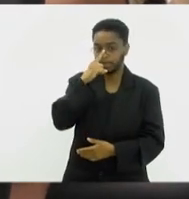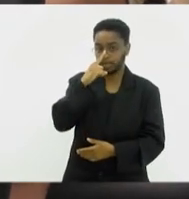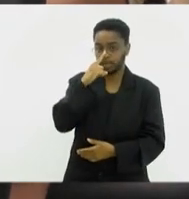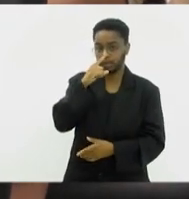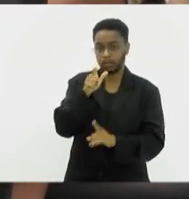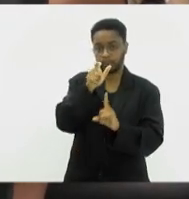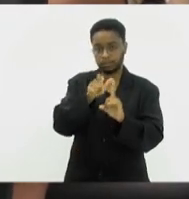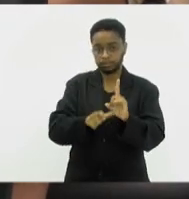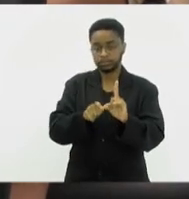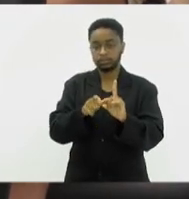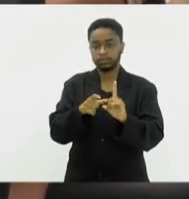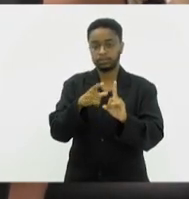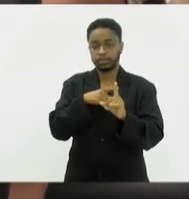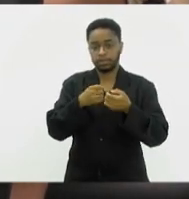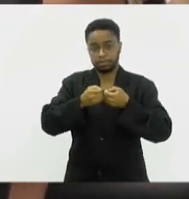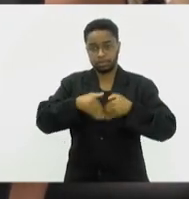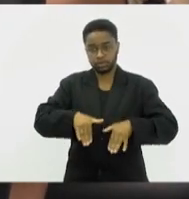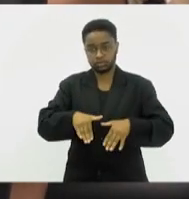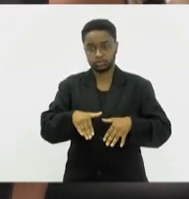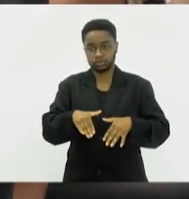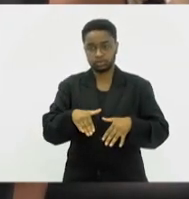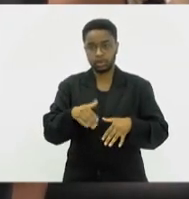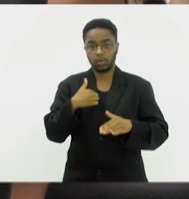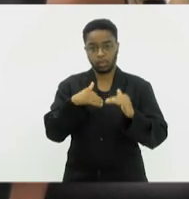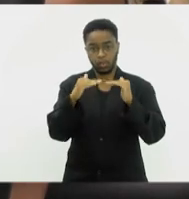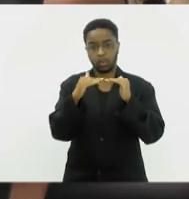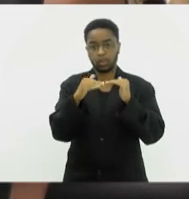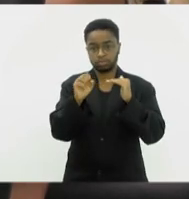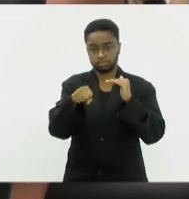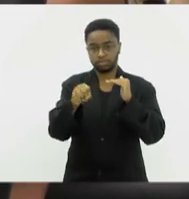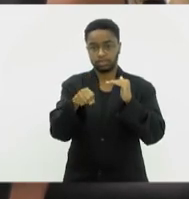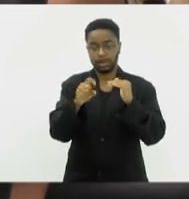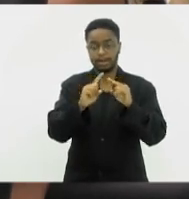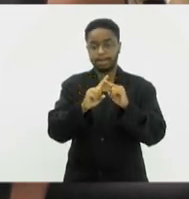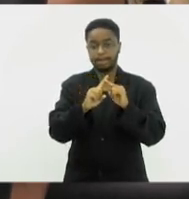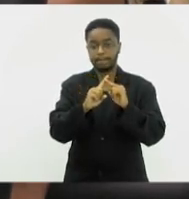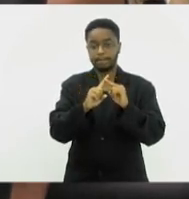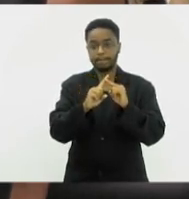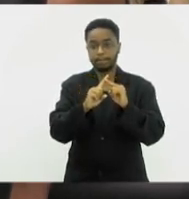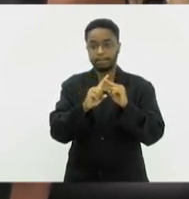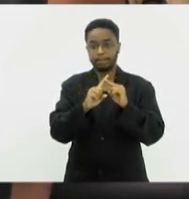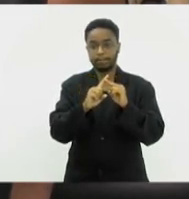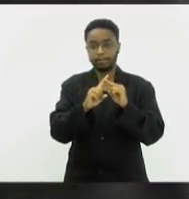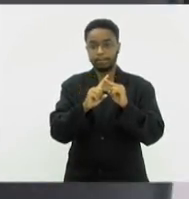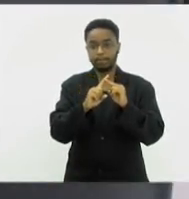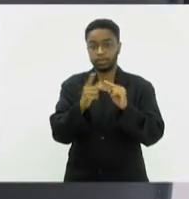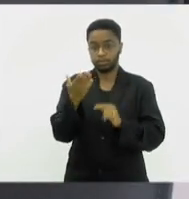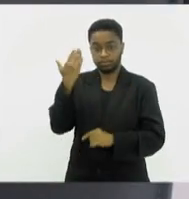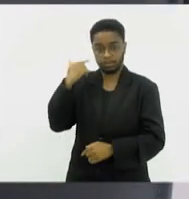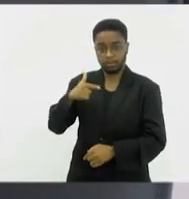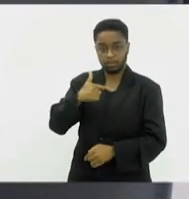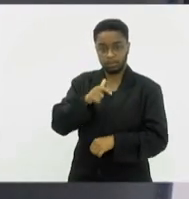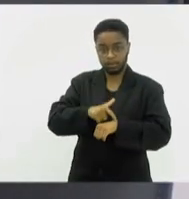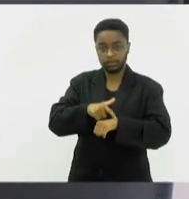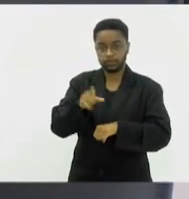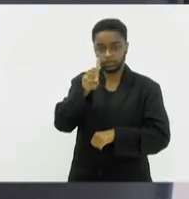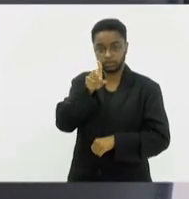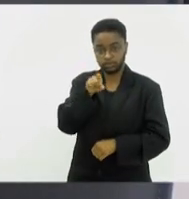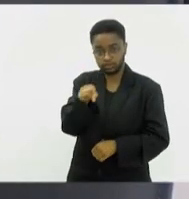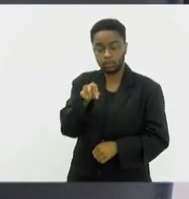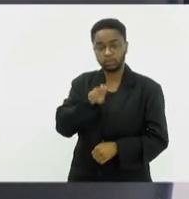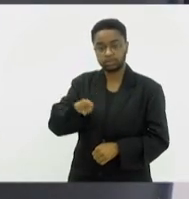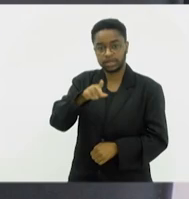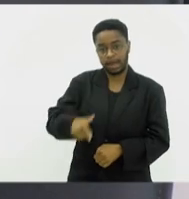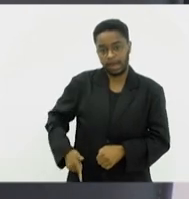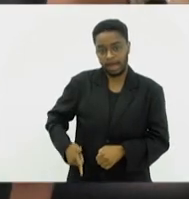pessoa sofrer algum tipo de dano, eu sou a favor, sim. Perfeito. Agora, nesse episódio, o senhor portava uma arma de fogo para autodefesa? Eu tinha